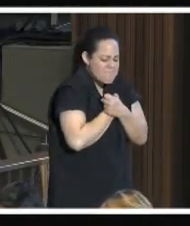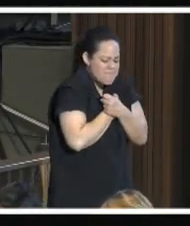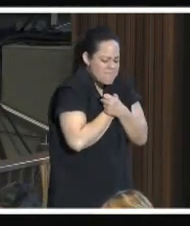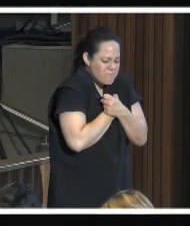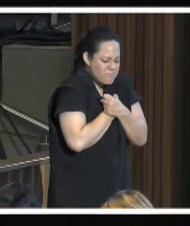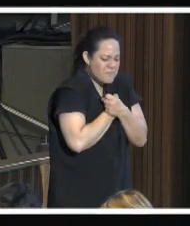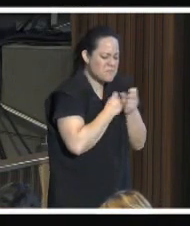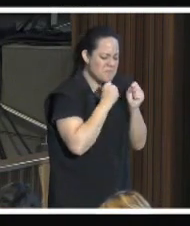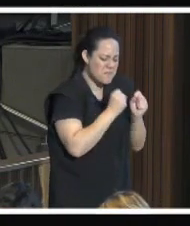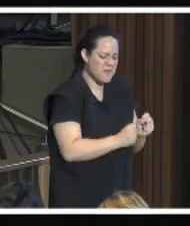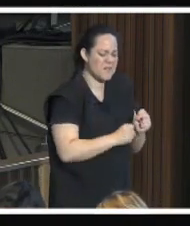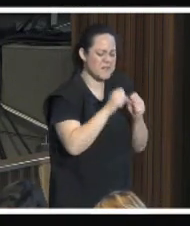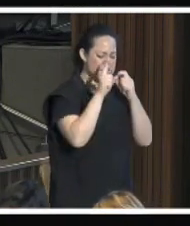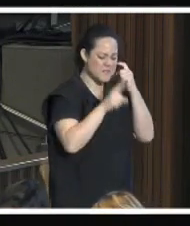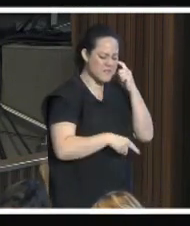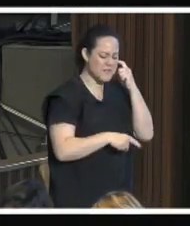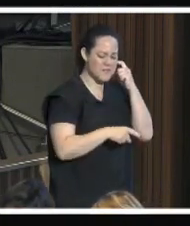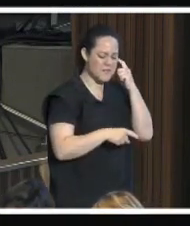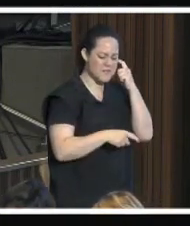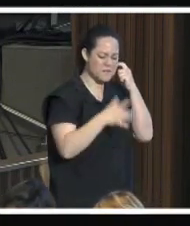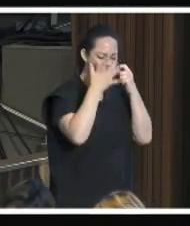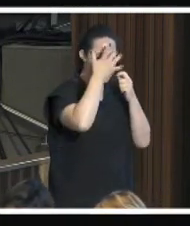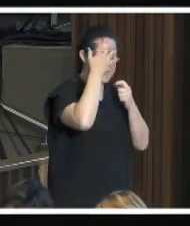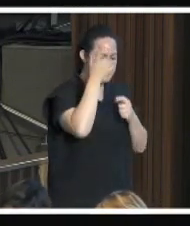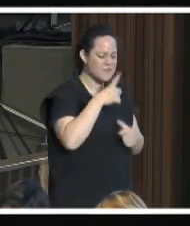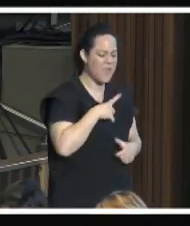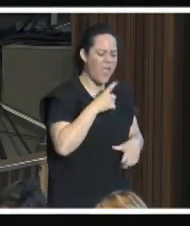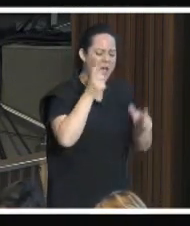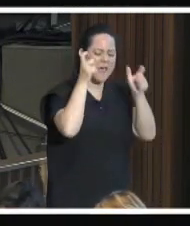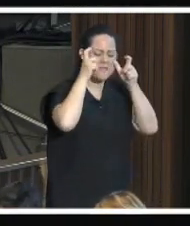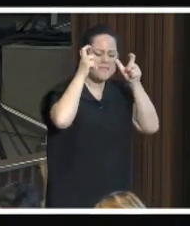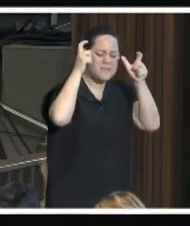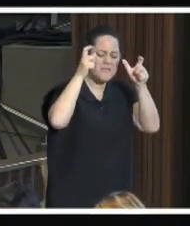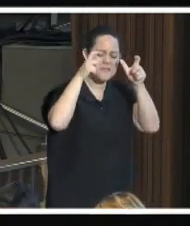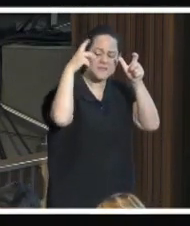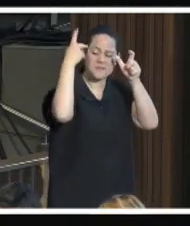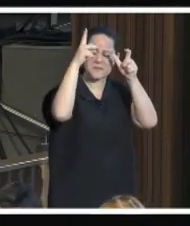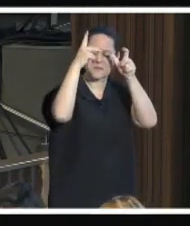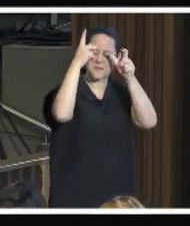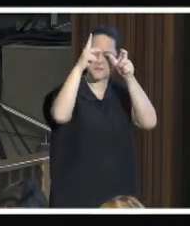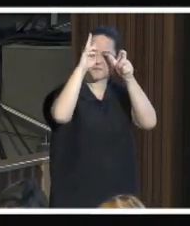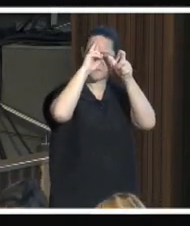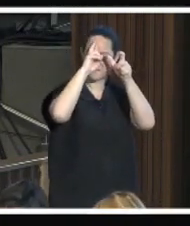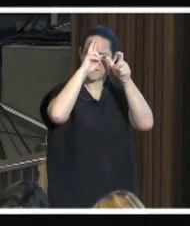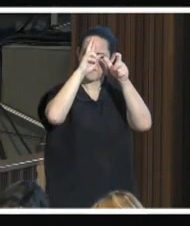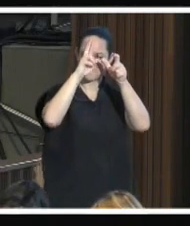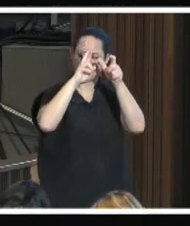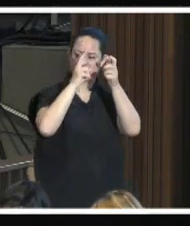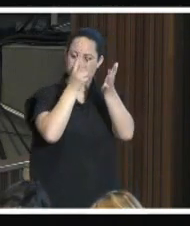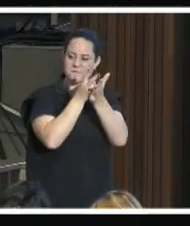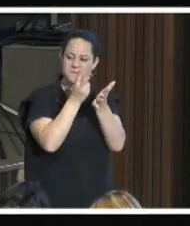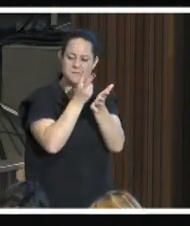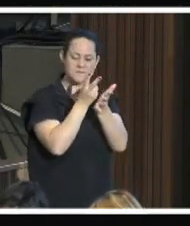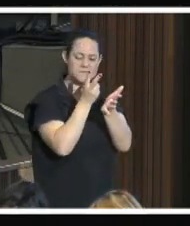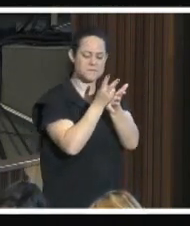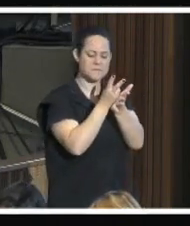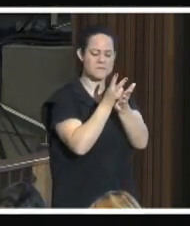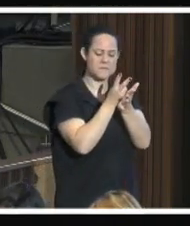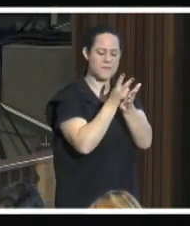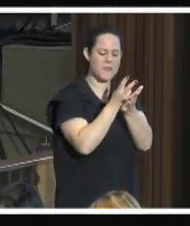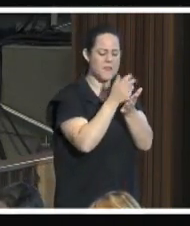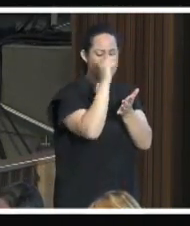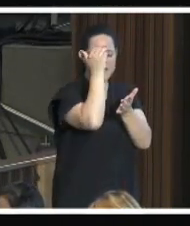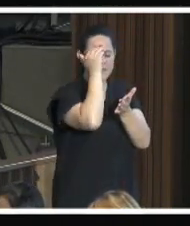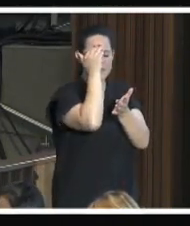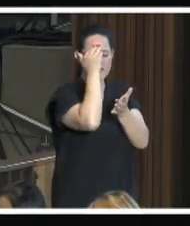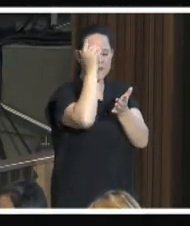que elas sejam, Senhor, pessoas que tenham os ouvidos abertos desde agora, durante toda a vida, para ouvir a voz